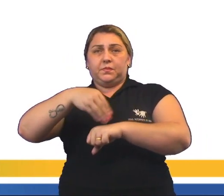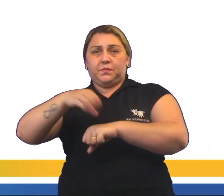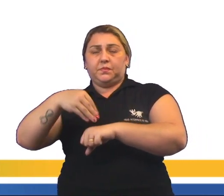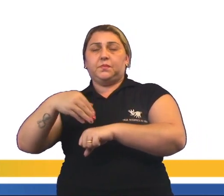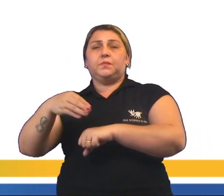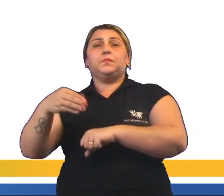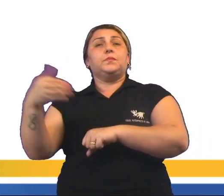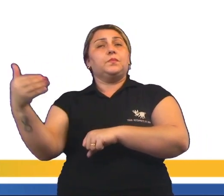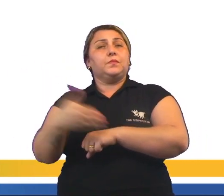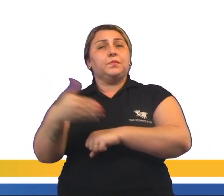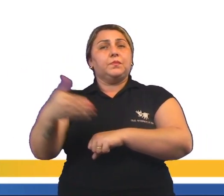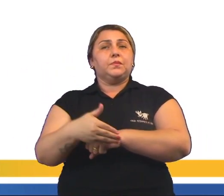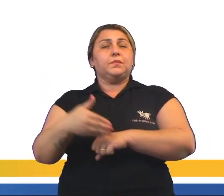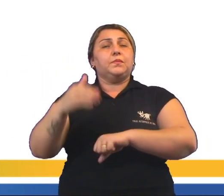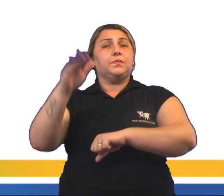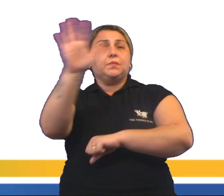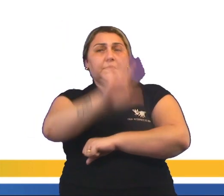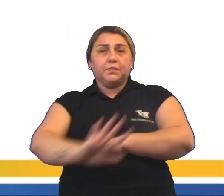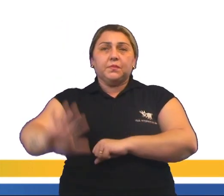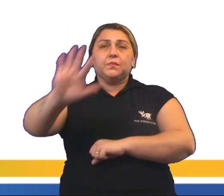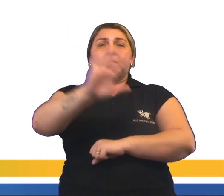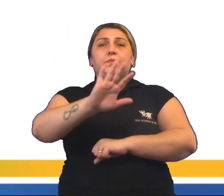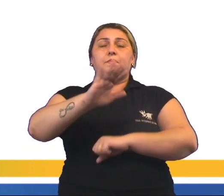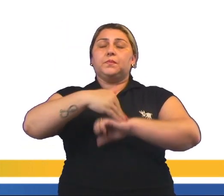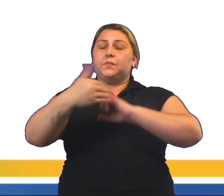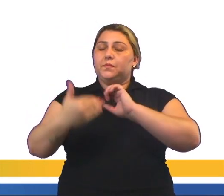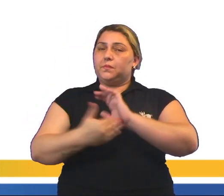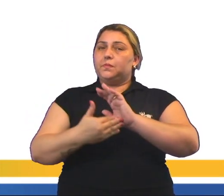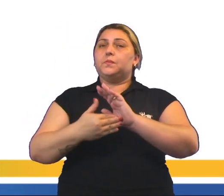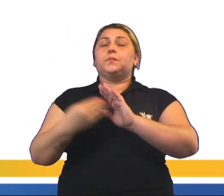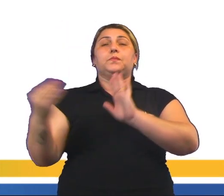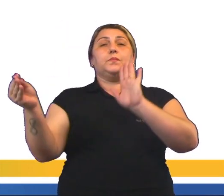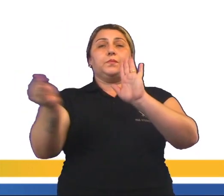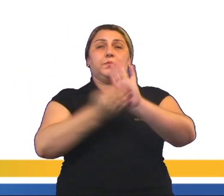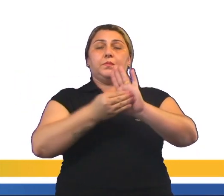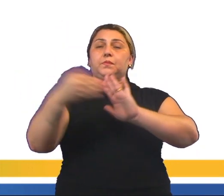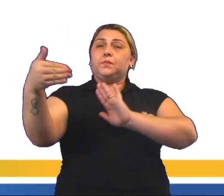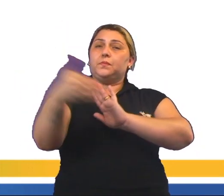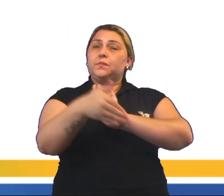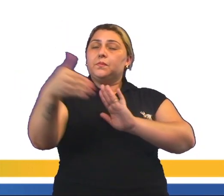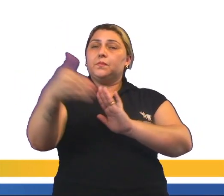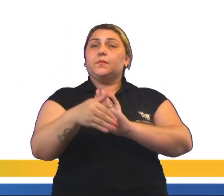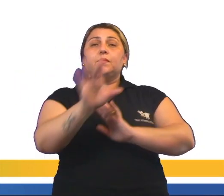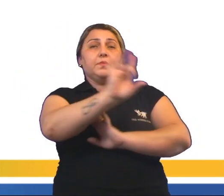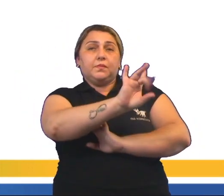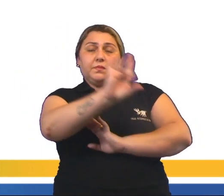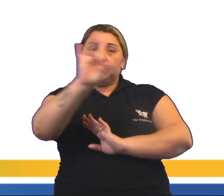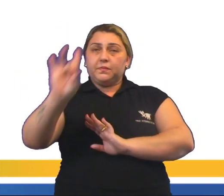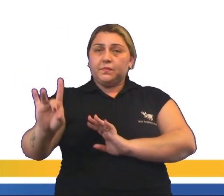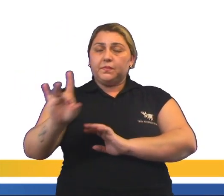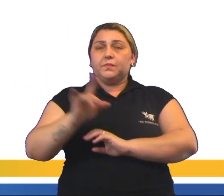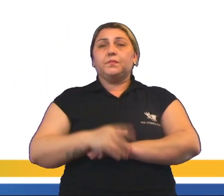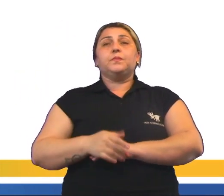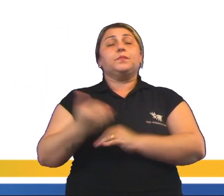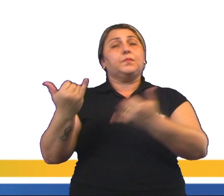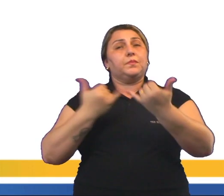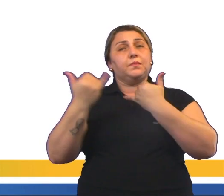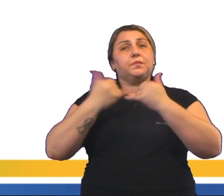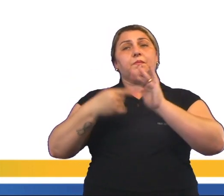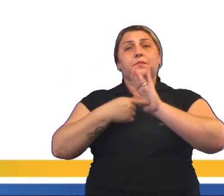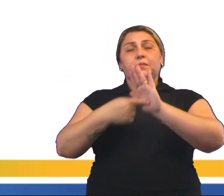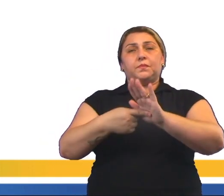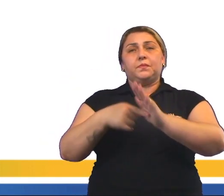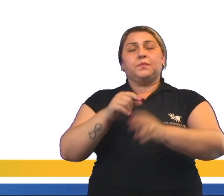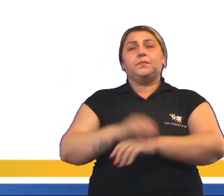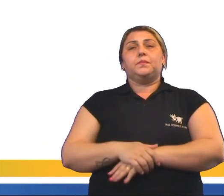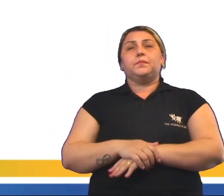de frequência absoluta, devemos colocar a frequência em que cada dado